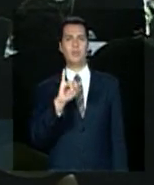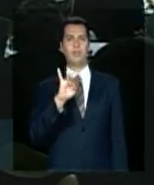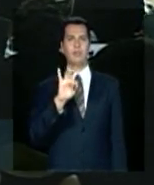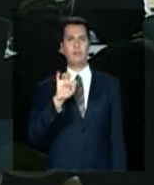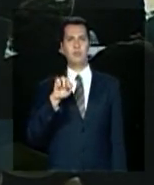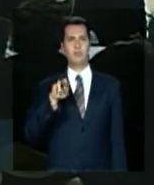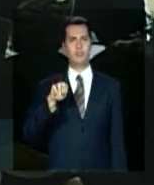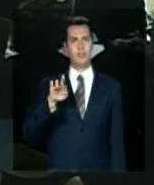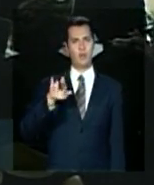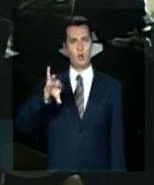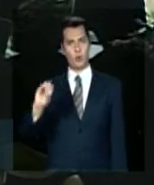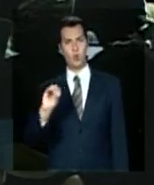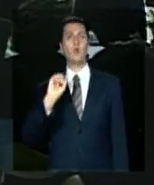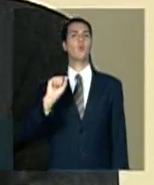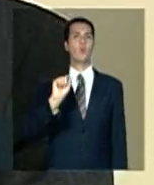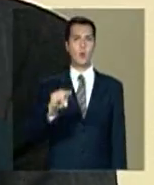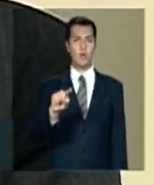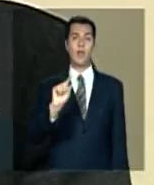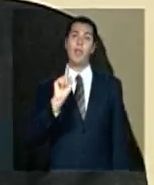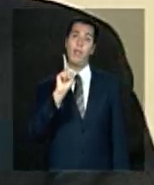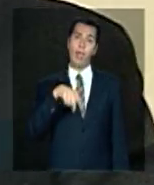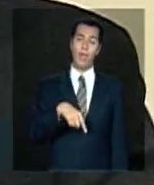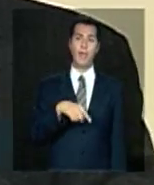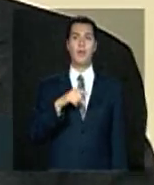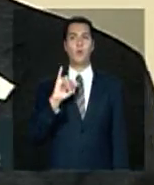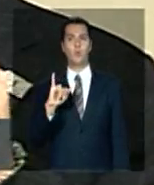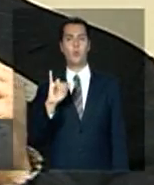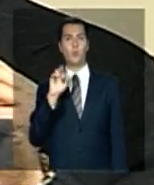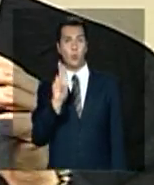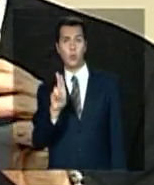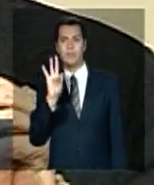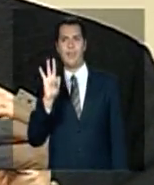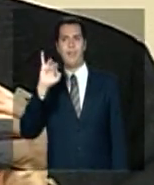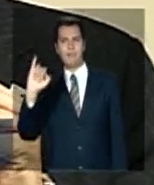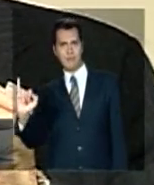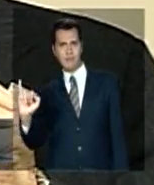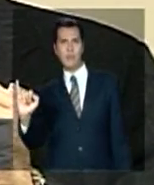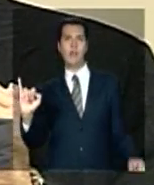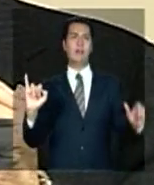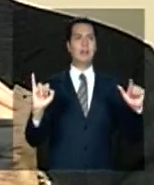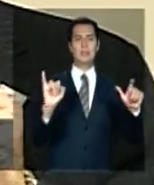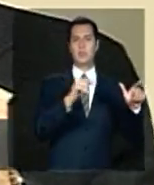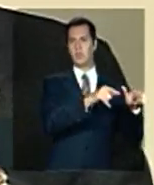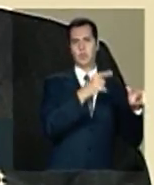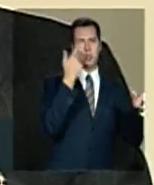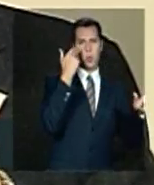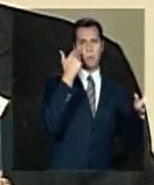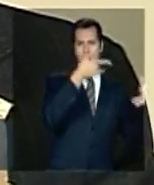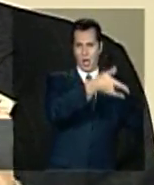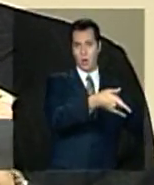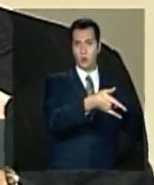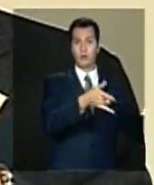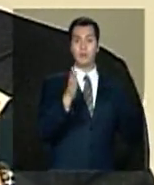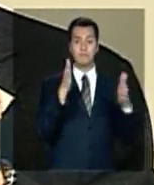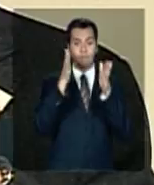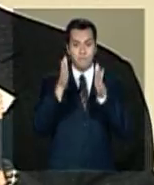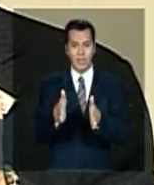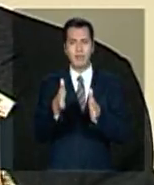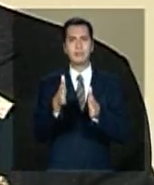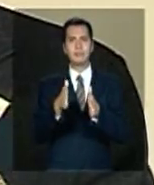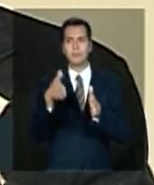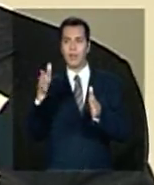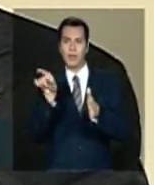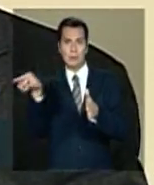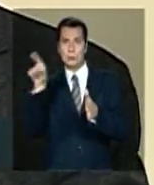meio do caminho entre a necessidade tá na UTI Neonatal ou no leito comum são crianças de alto-risco que